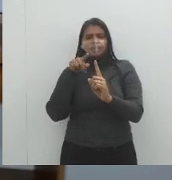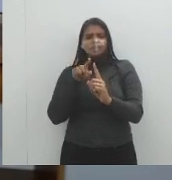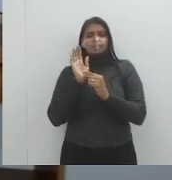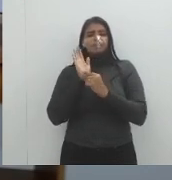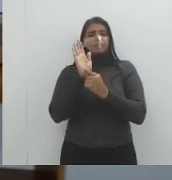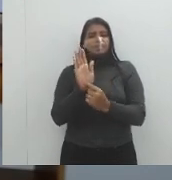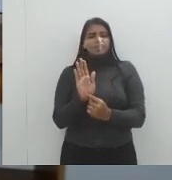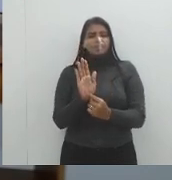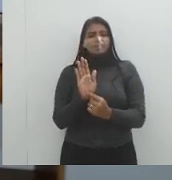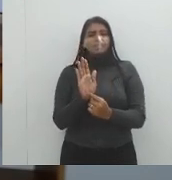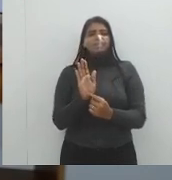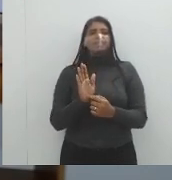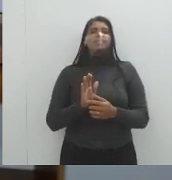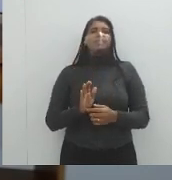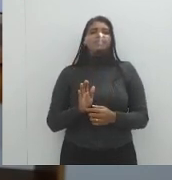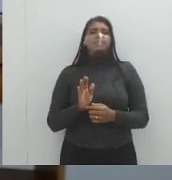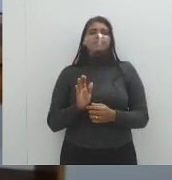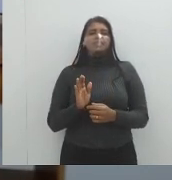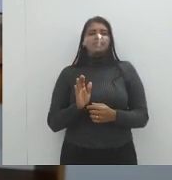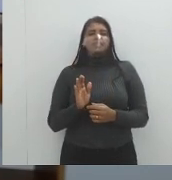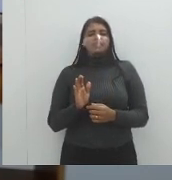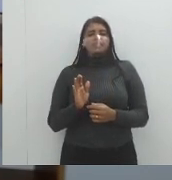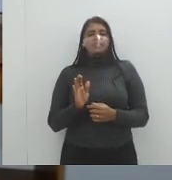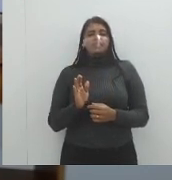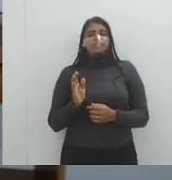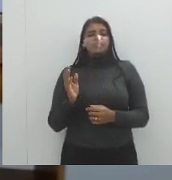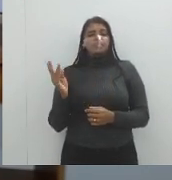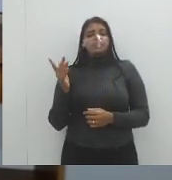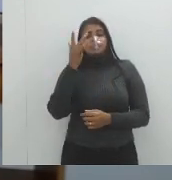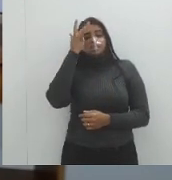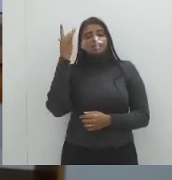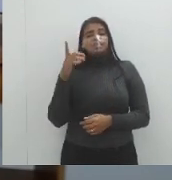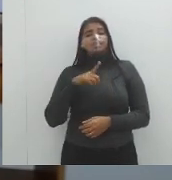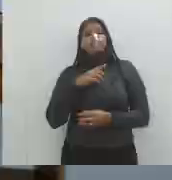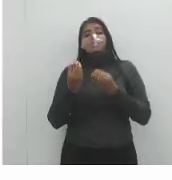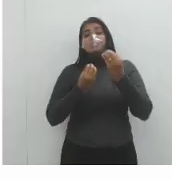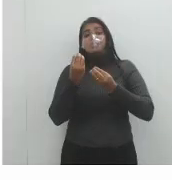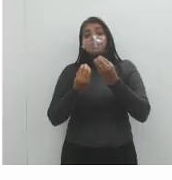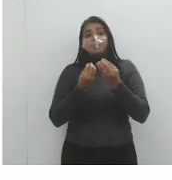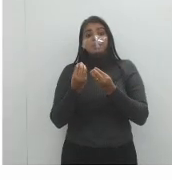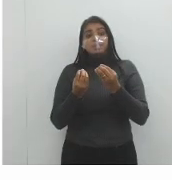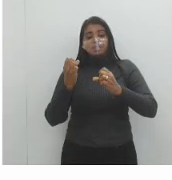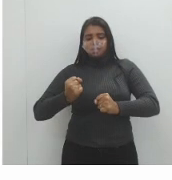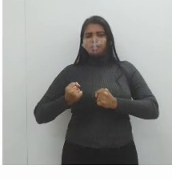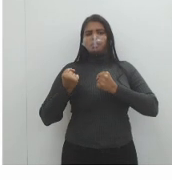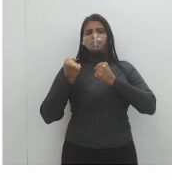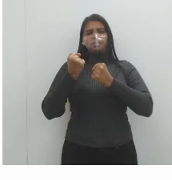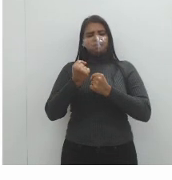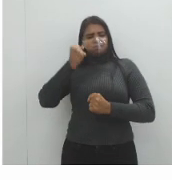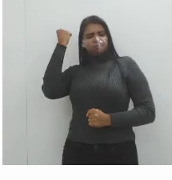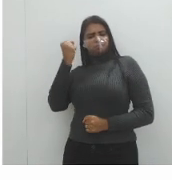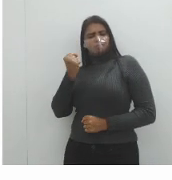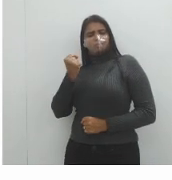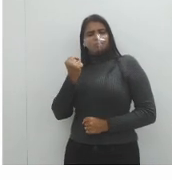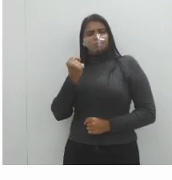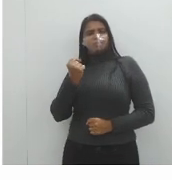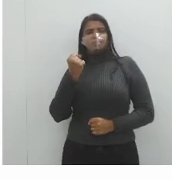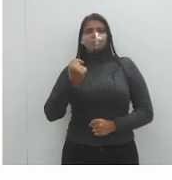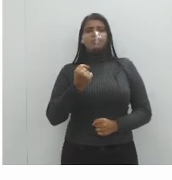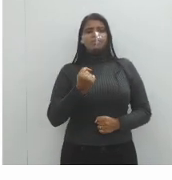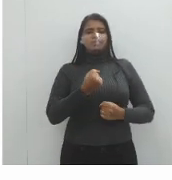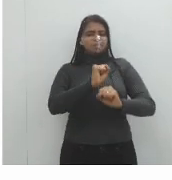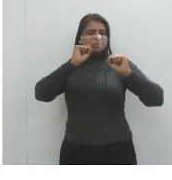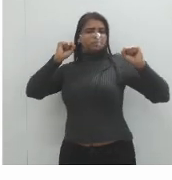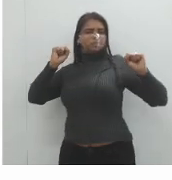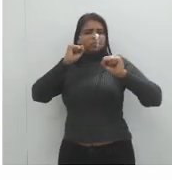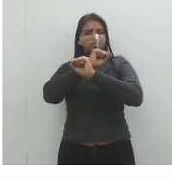químico e apresentar as propriedades desse elemento químico como se fossem os poderes desse personagem, os poderes de um super-herói.